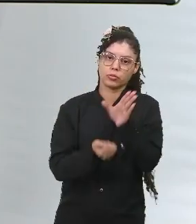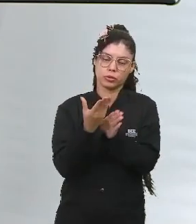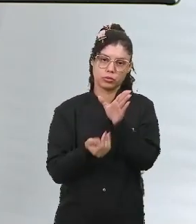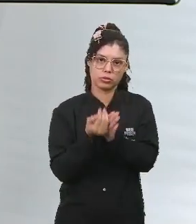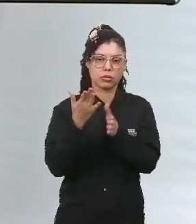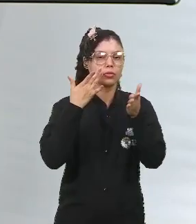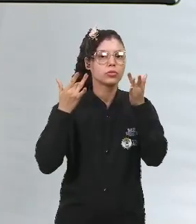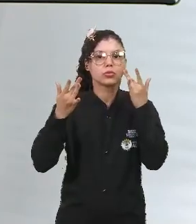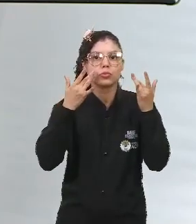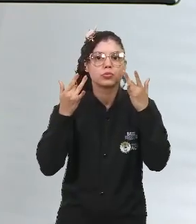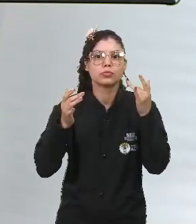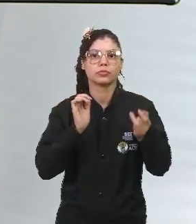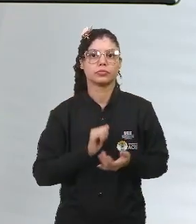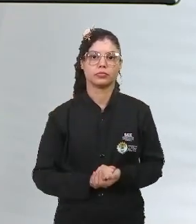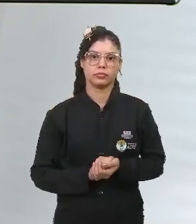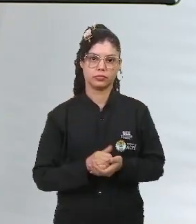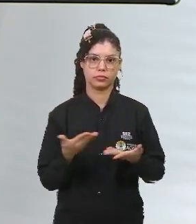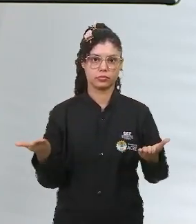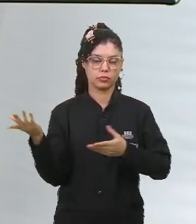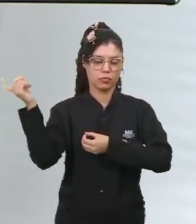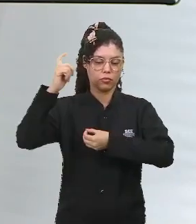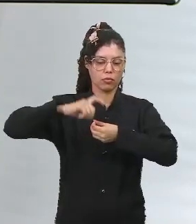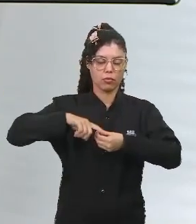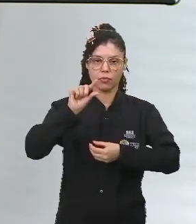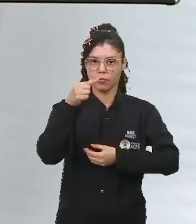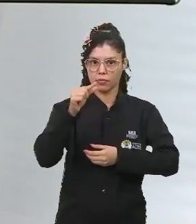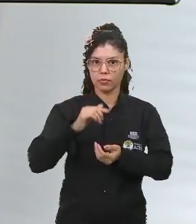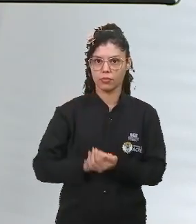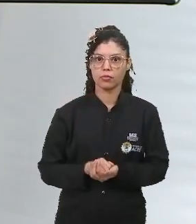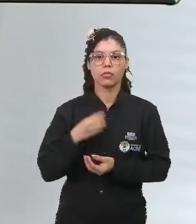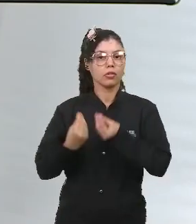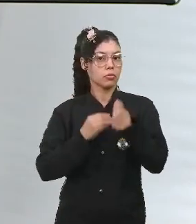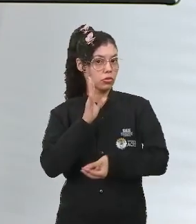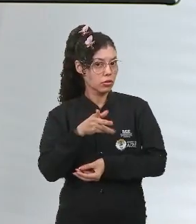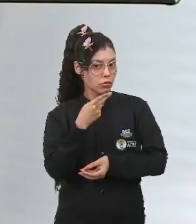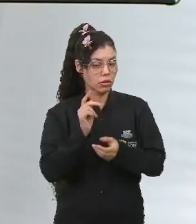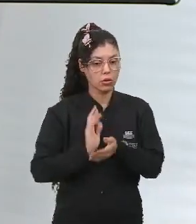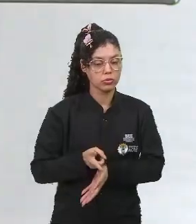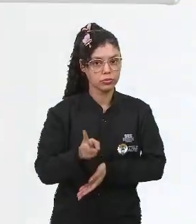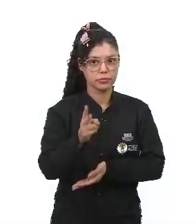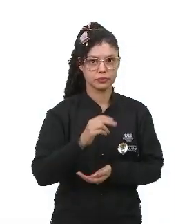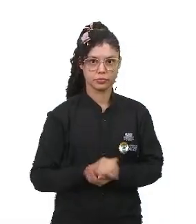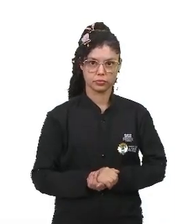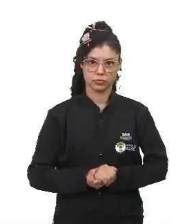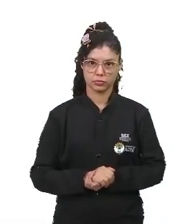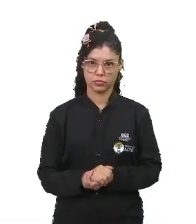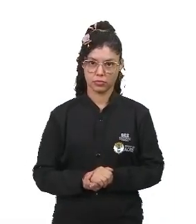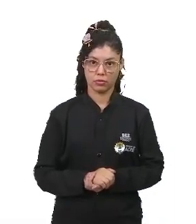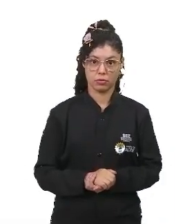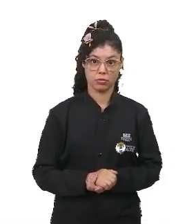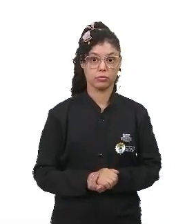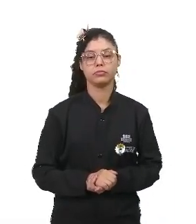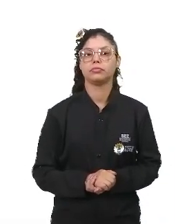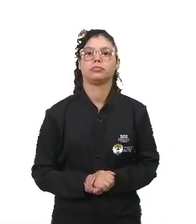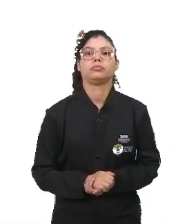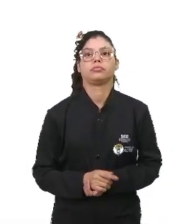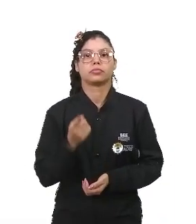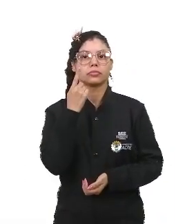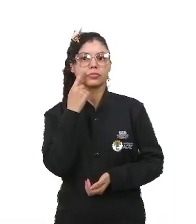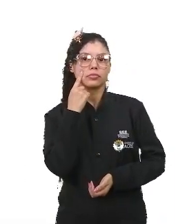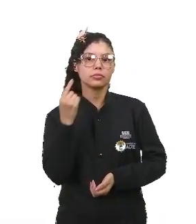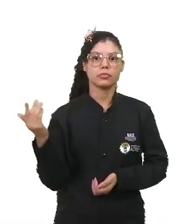produção teatral, nós vamos retomar um pouquinho porque, como eu já falei, é uma continuação, correto? Olhando